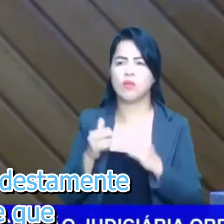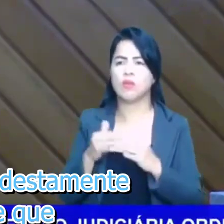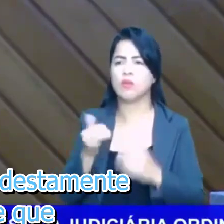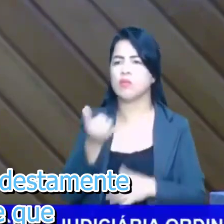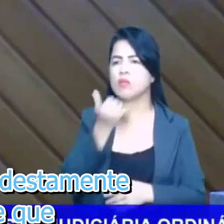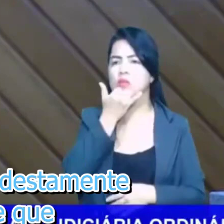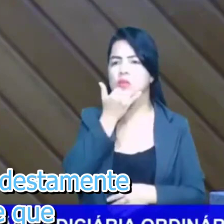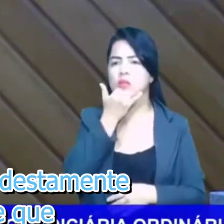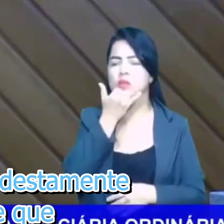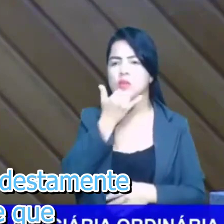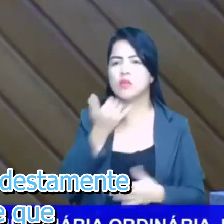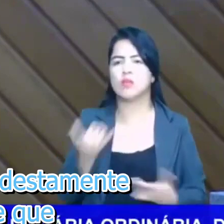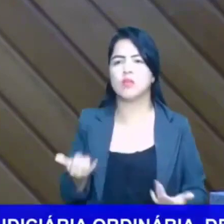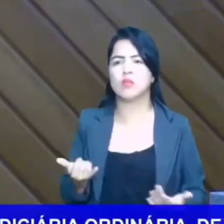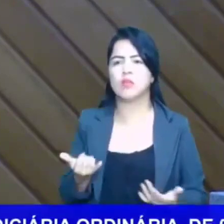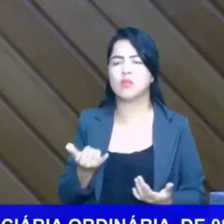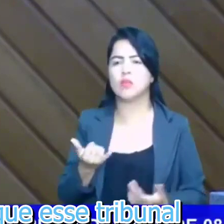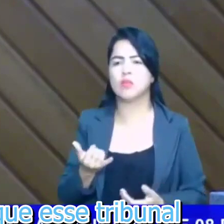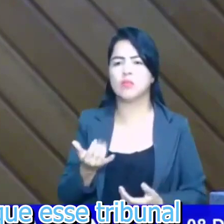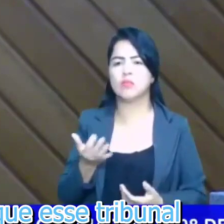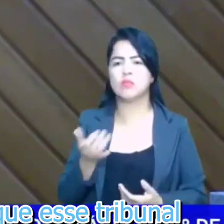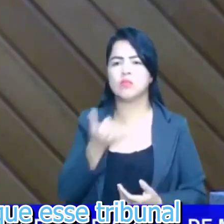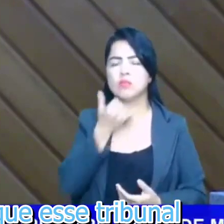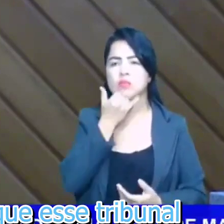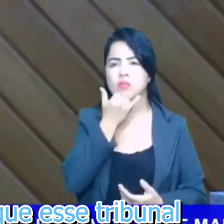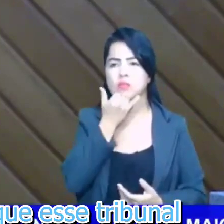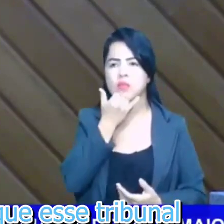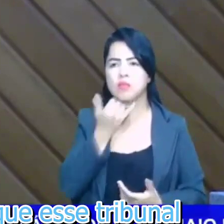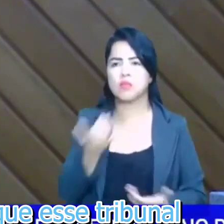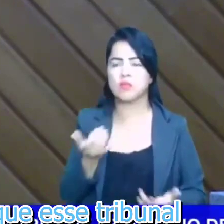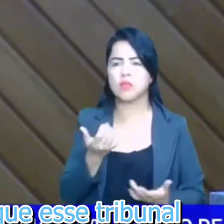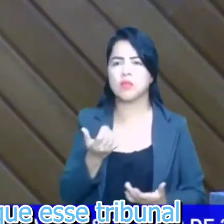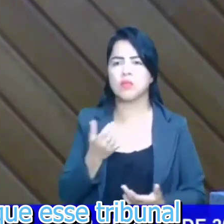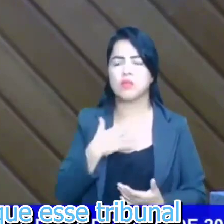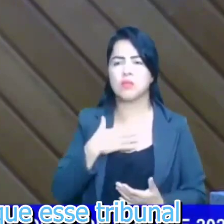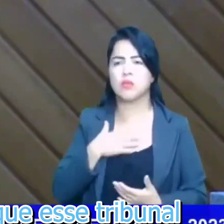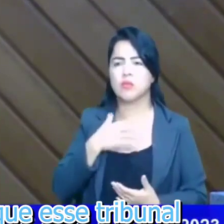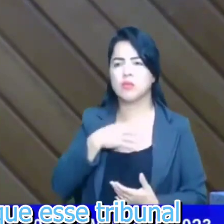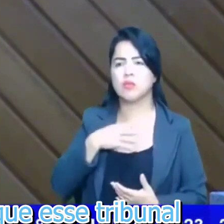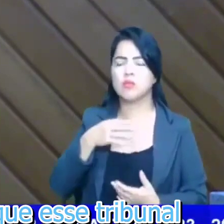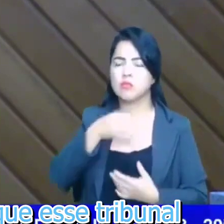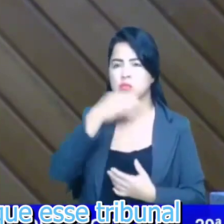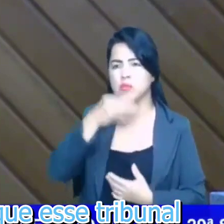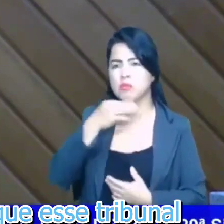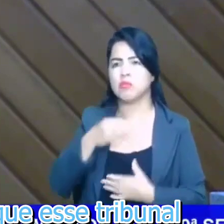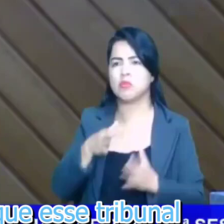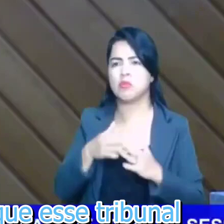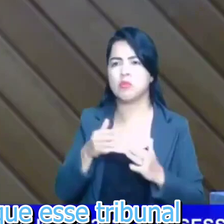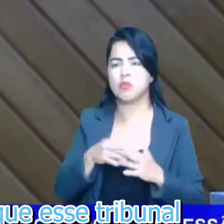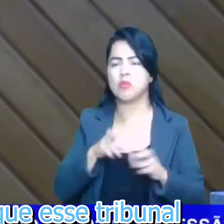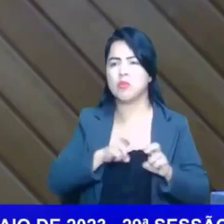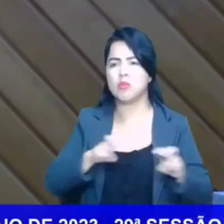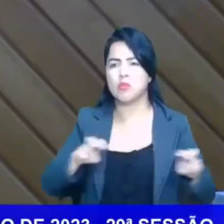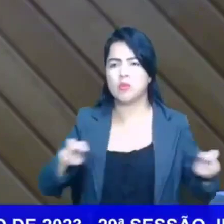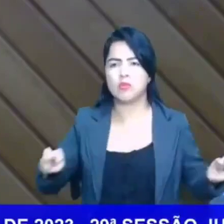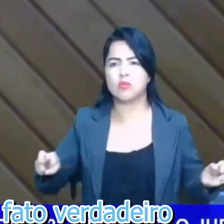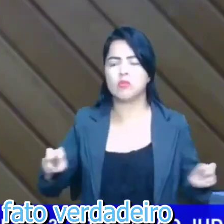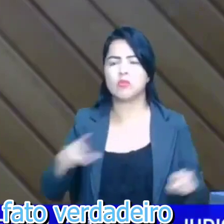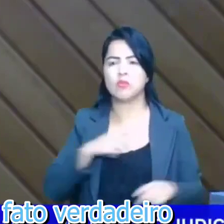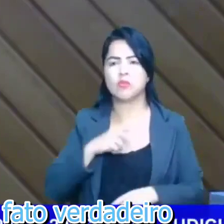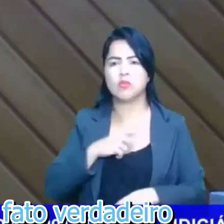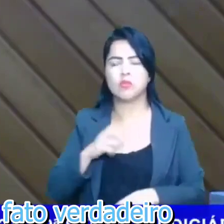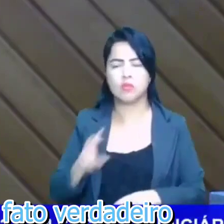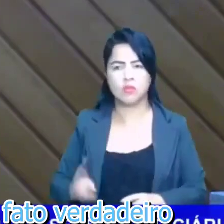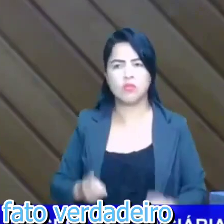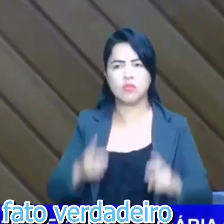perdão pela indignidade que posso ter trazido em algum momento da minha fala, pedindo que esse tribunal dê